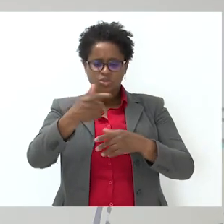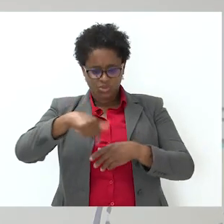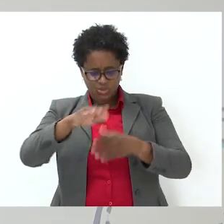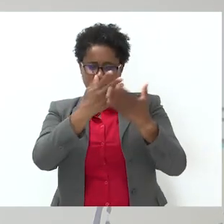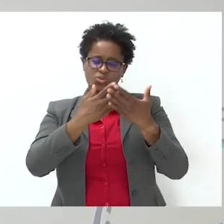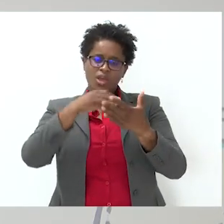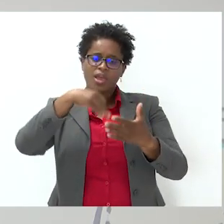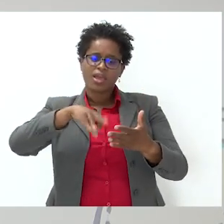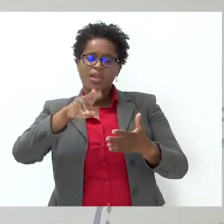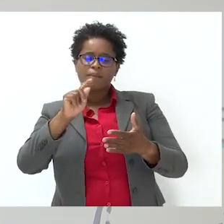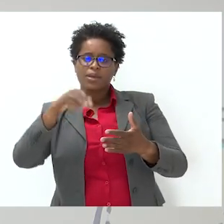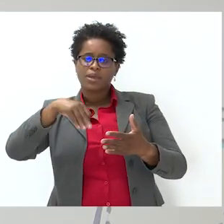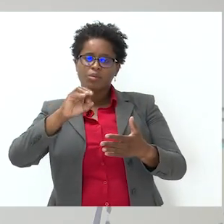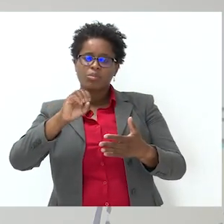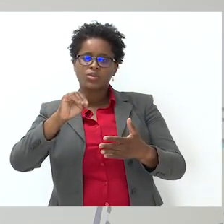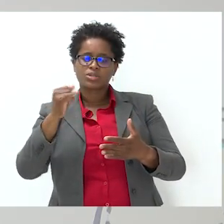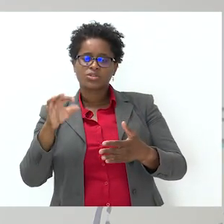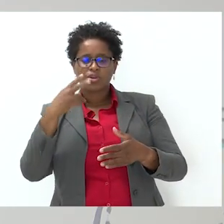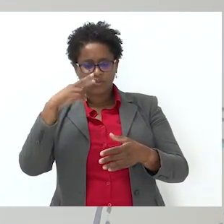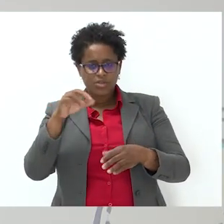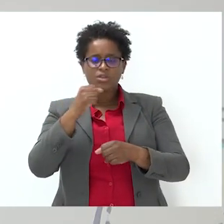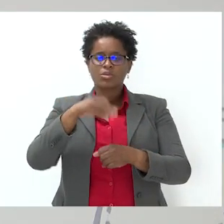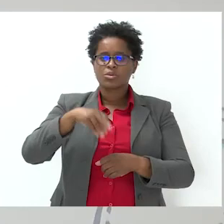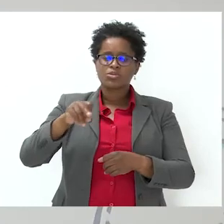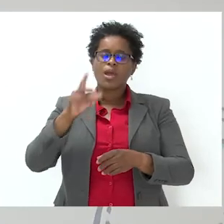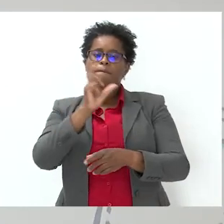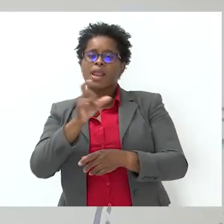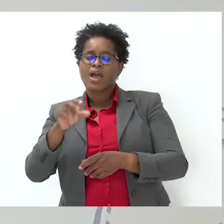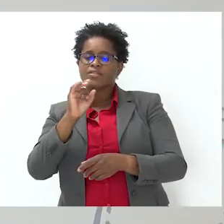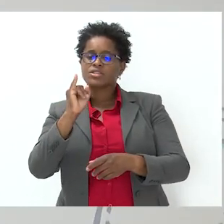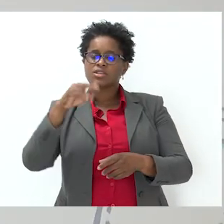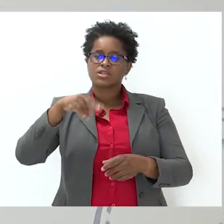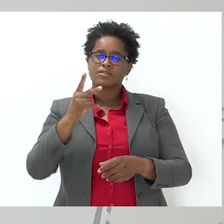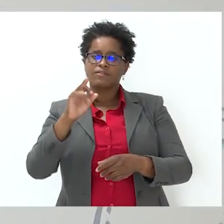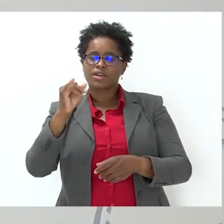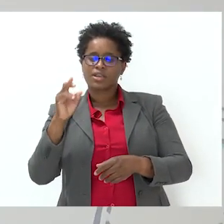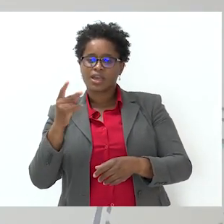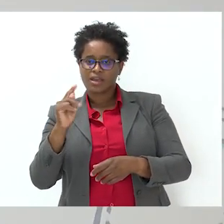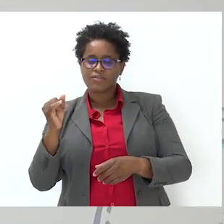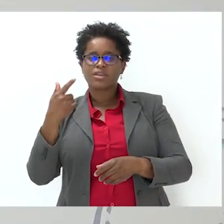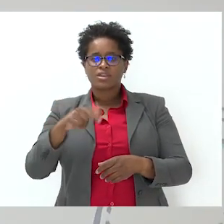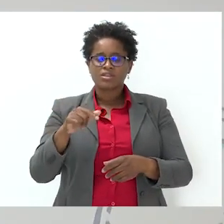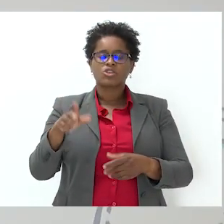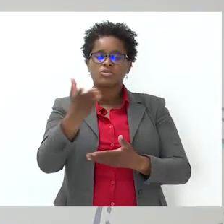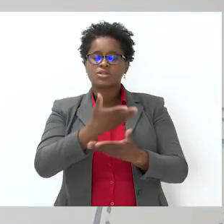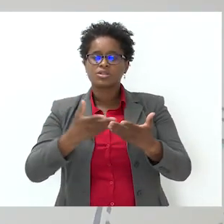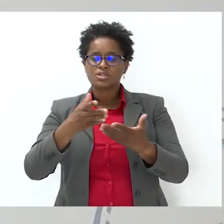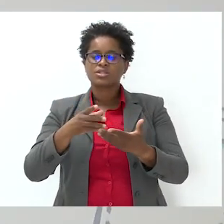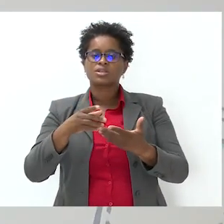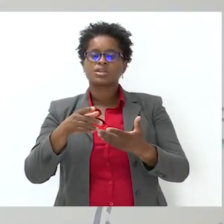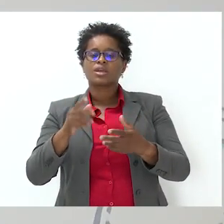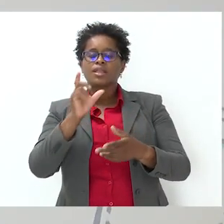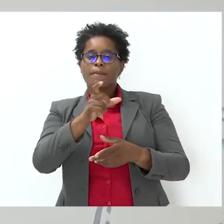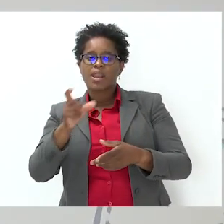estudamos as preposições, vimos que preposições são palavras invariáveis que estabelecem uma relação de sentido entre